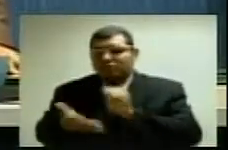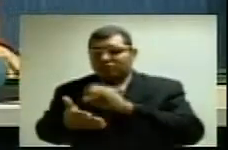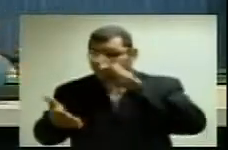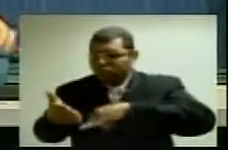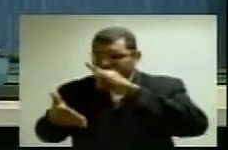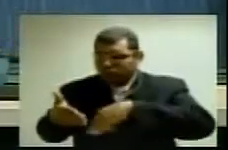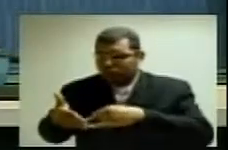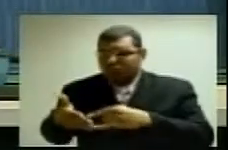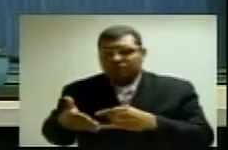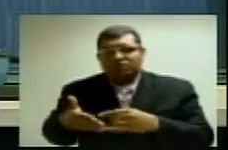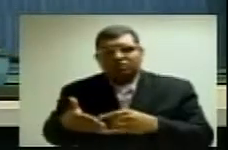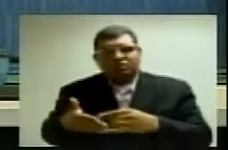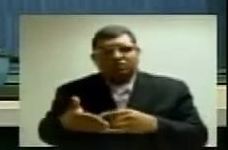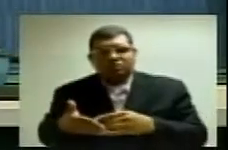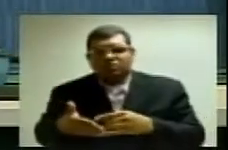licitações,